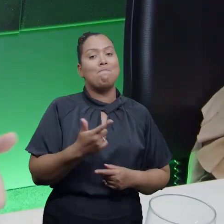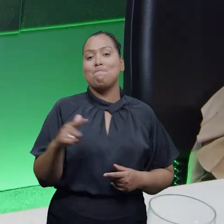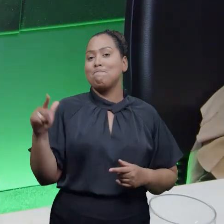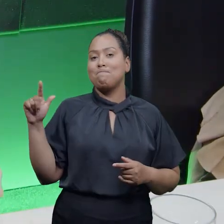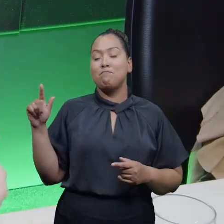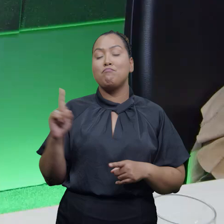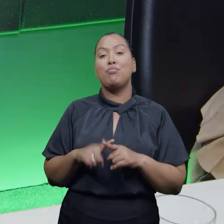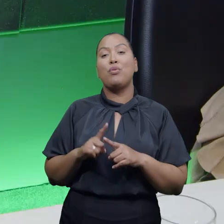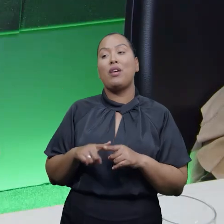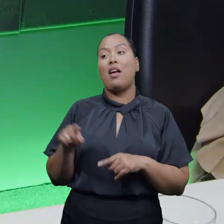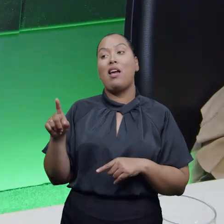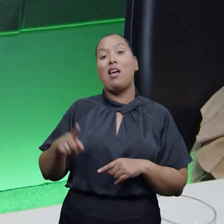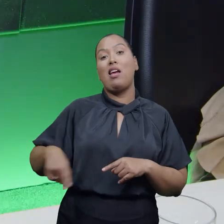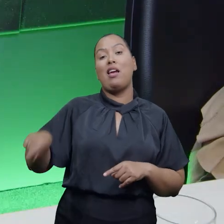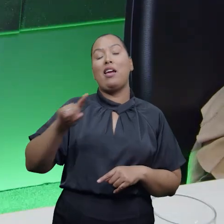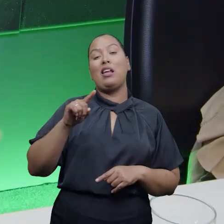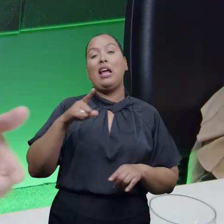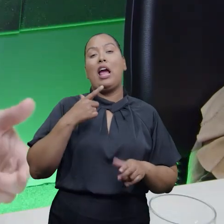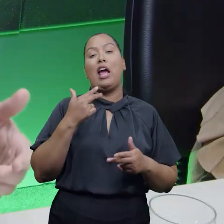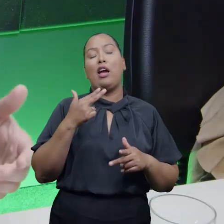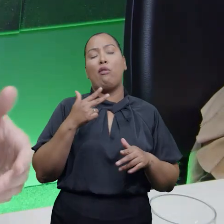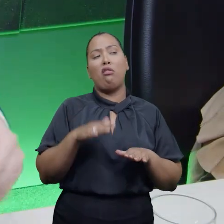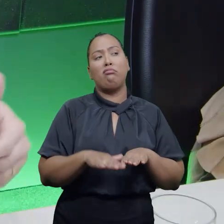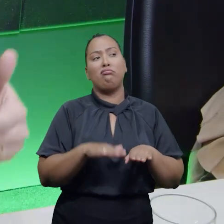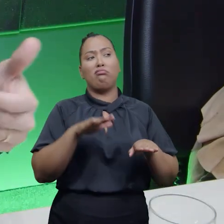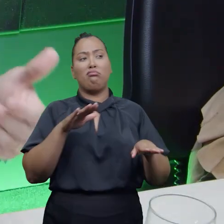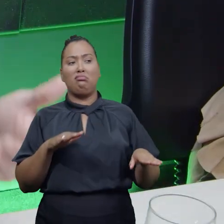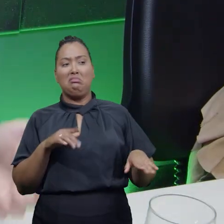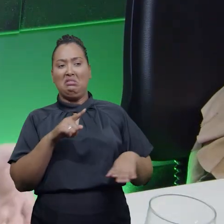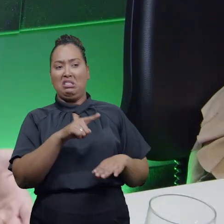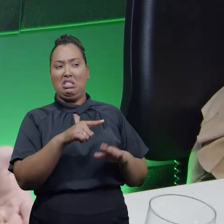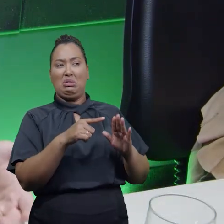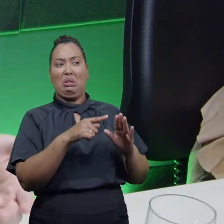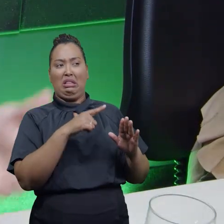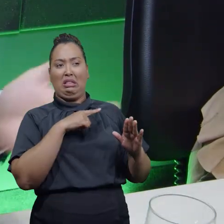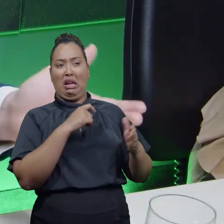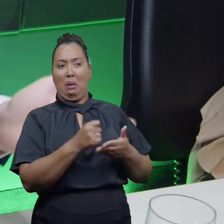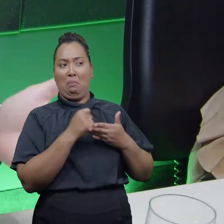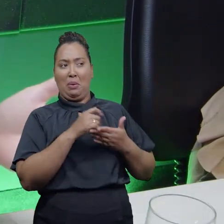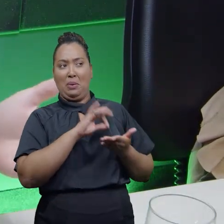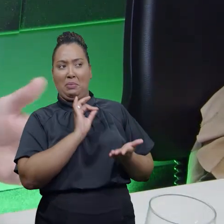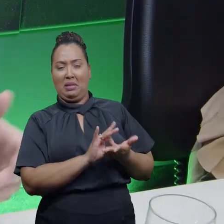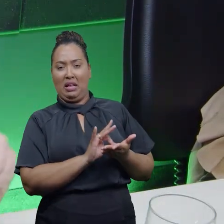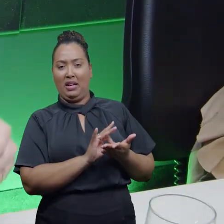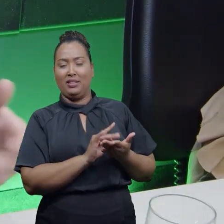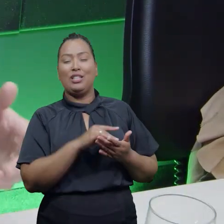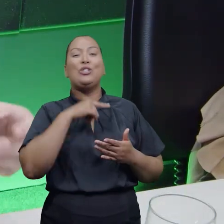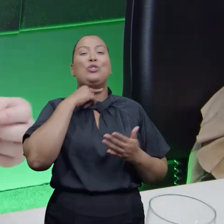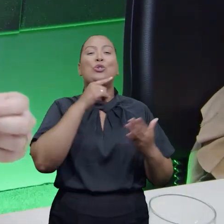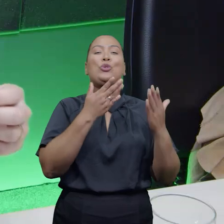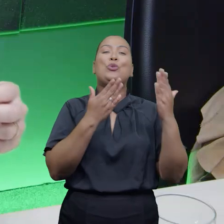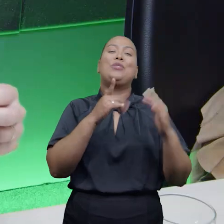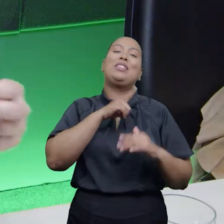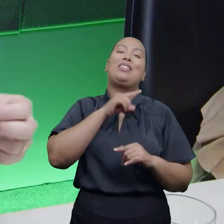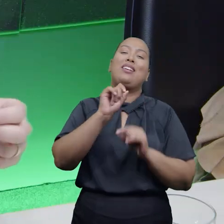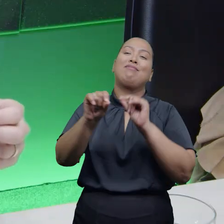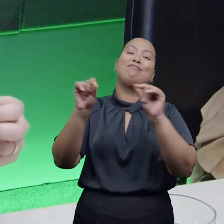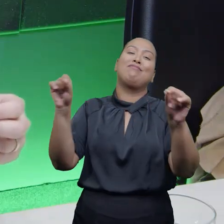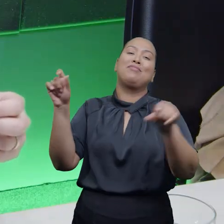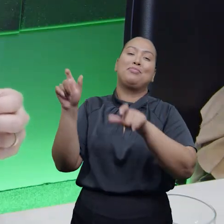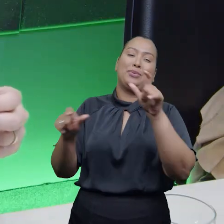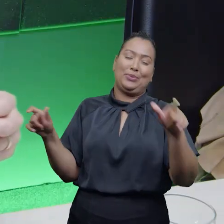primeiro, já há uma certa desconfiança em relação à efetividade dessa política pública, como eu disse. Segundo, que